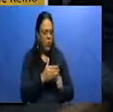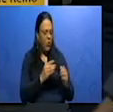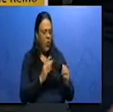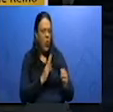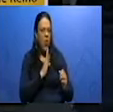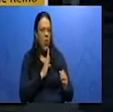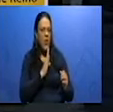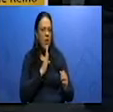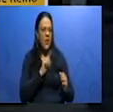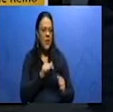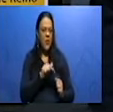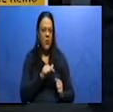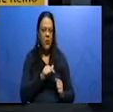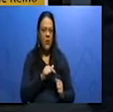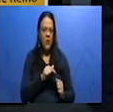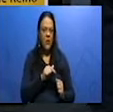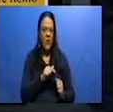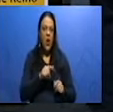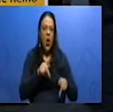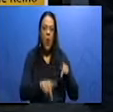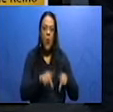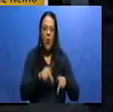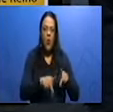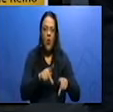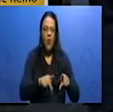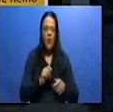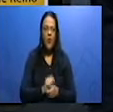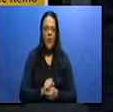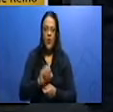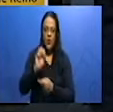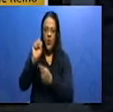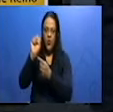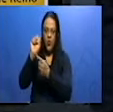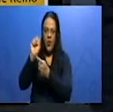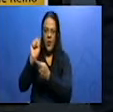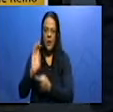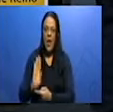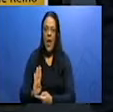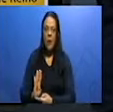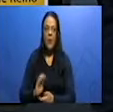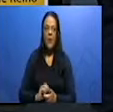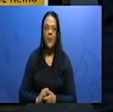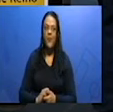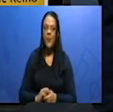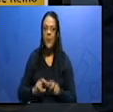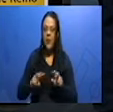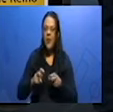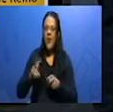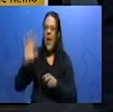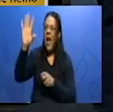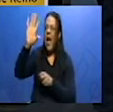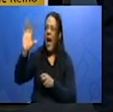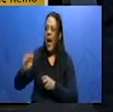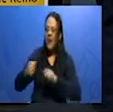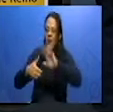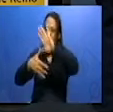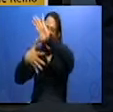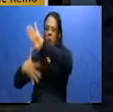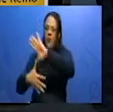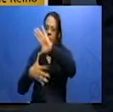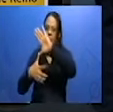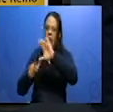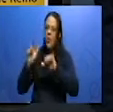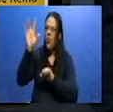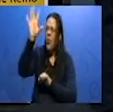bantus. Pessoal, olha aqui no mapa mundi onde fica a África, ó. Todo esse território aqui é o continente africano,